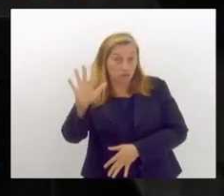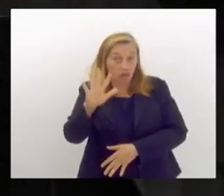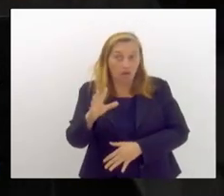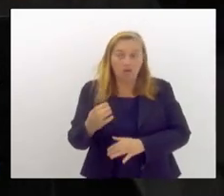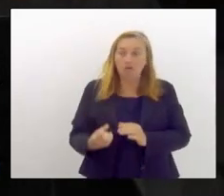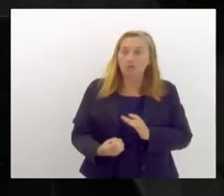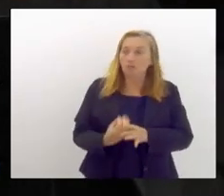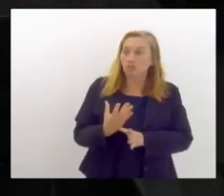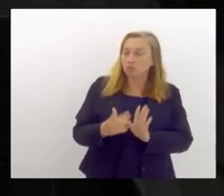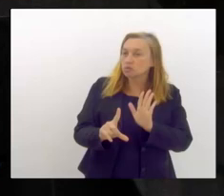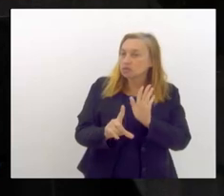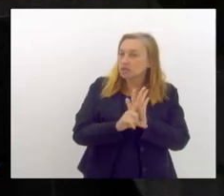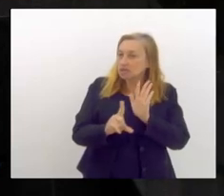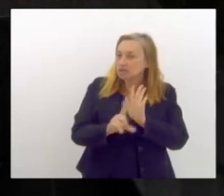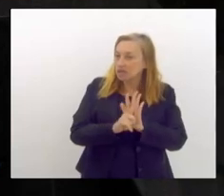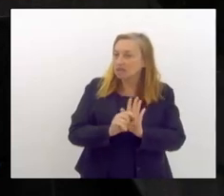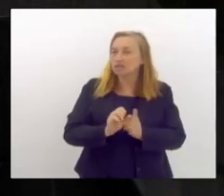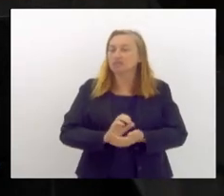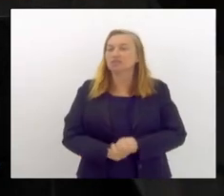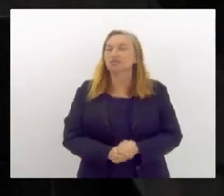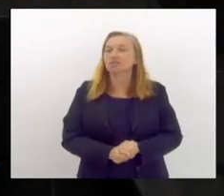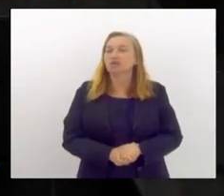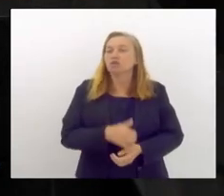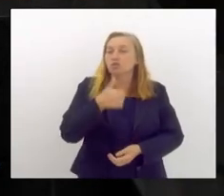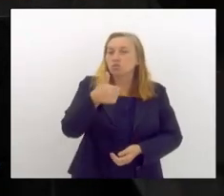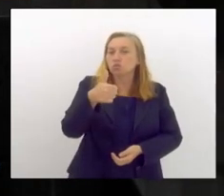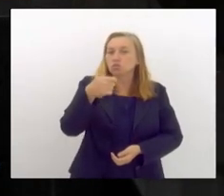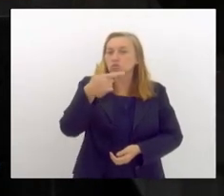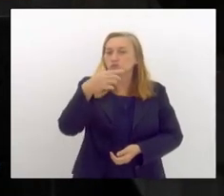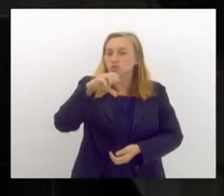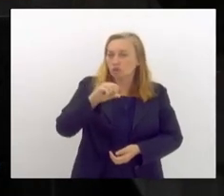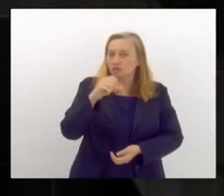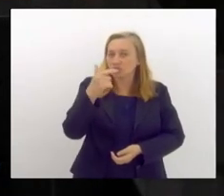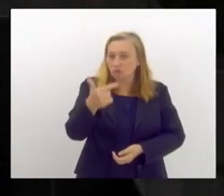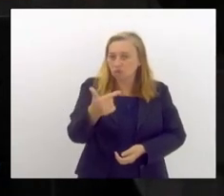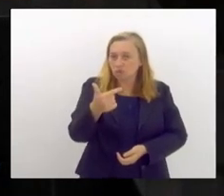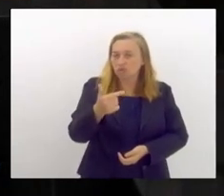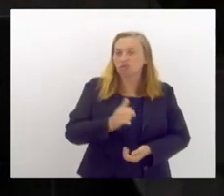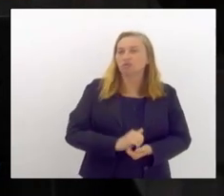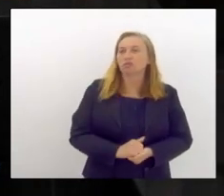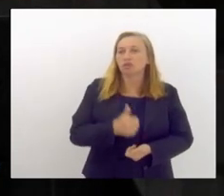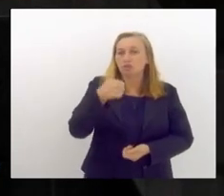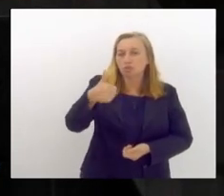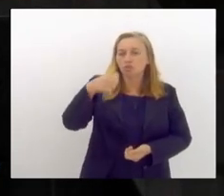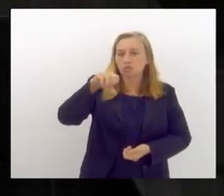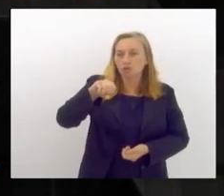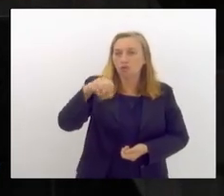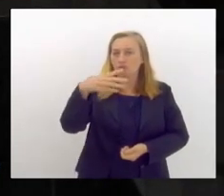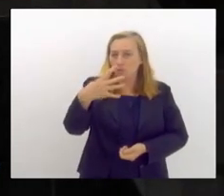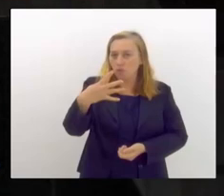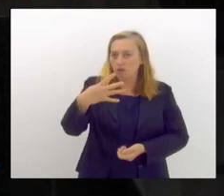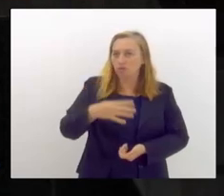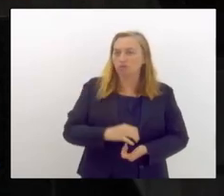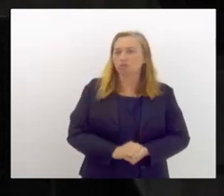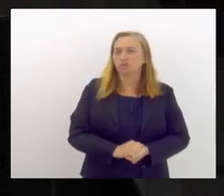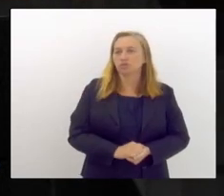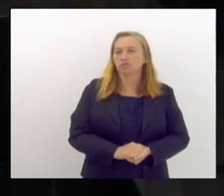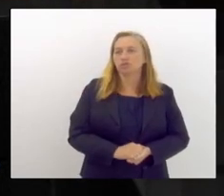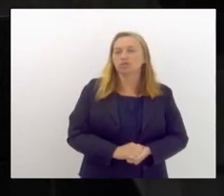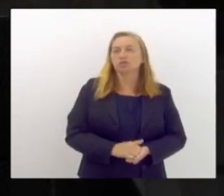produziu as leis complementares 192 e 194